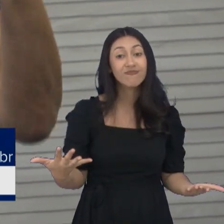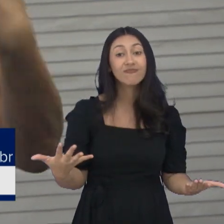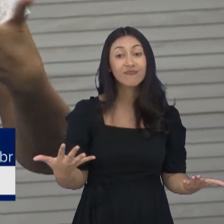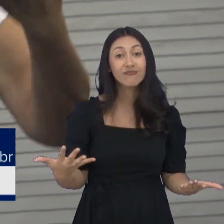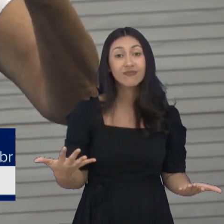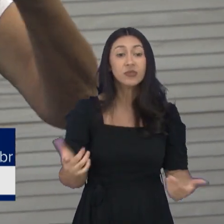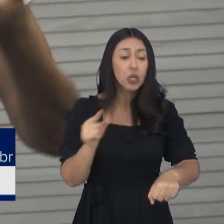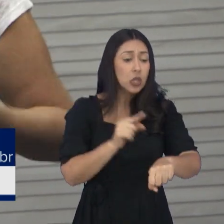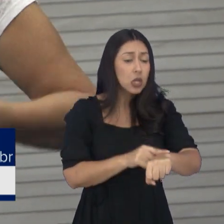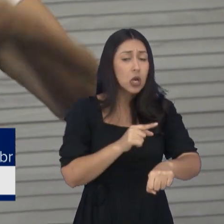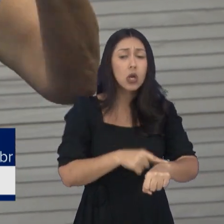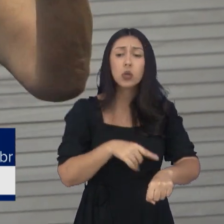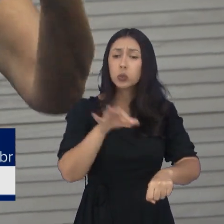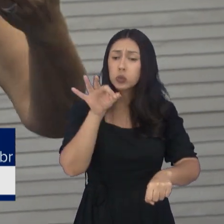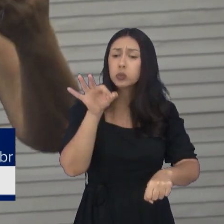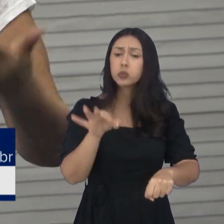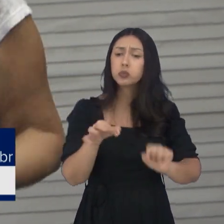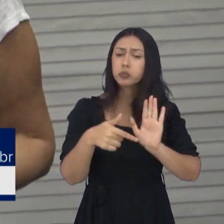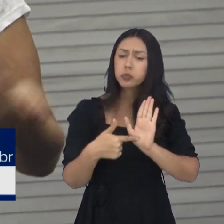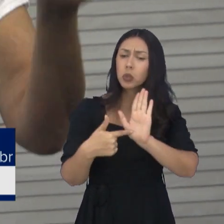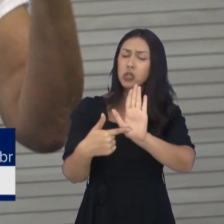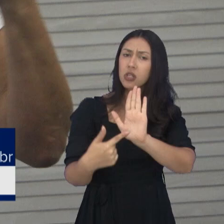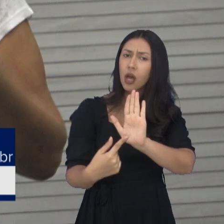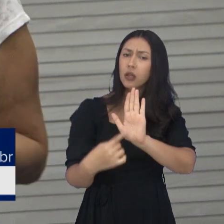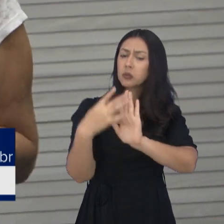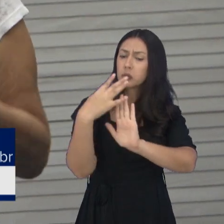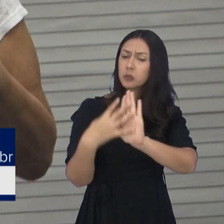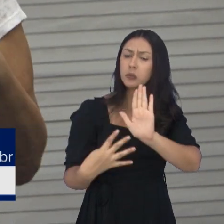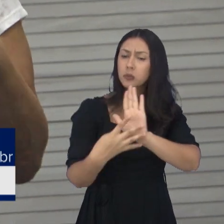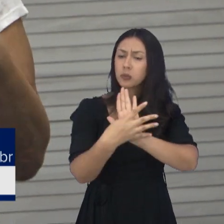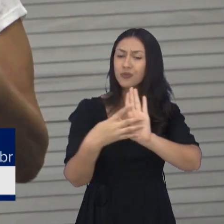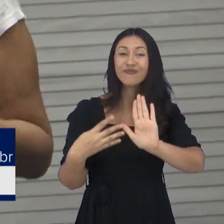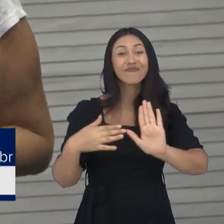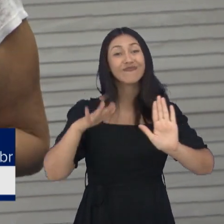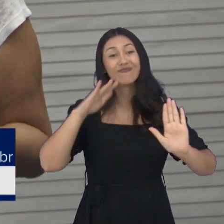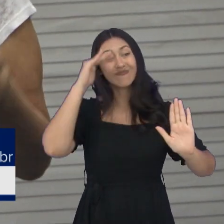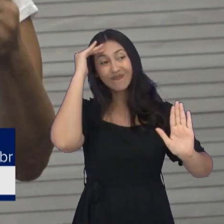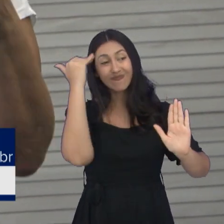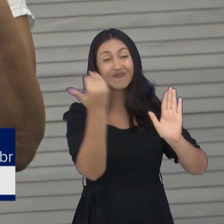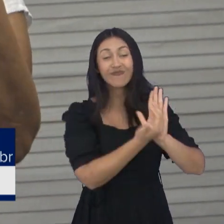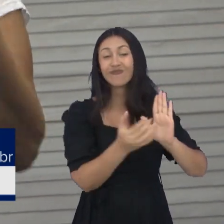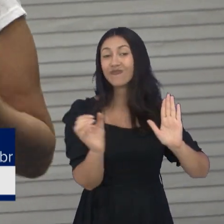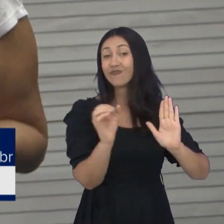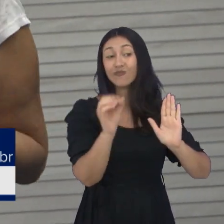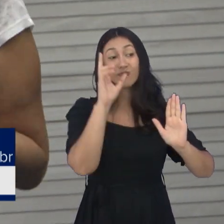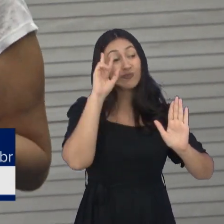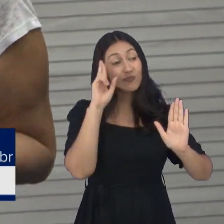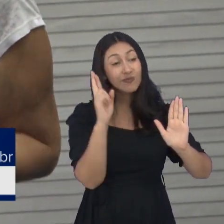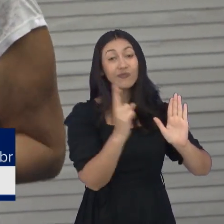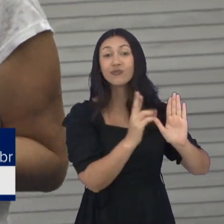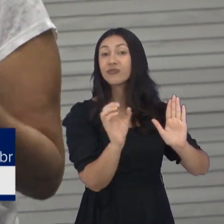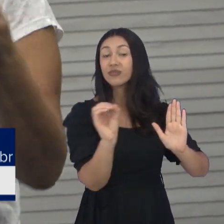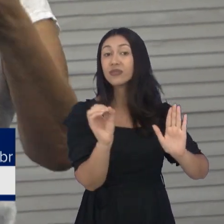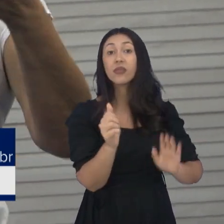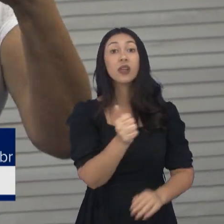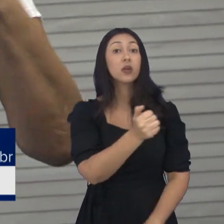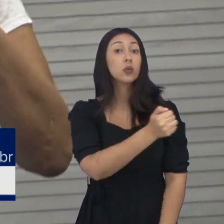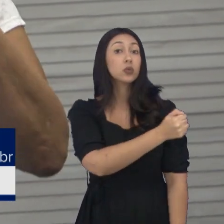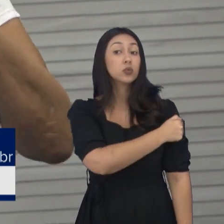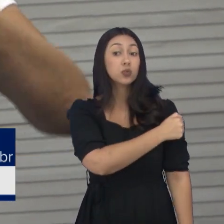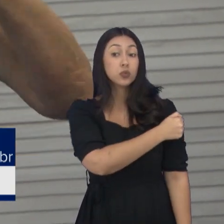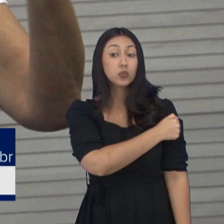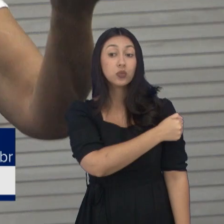nos horários, apresentaram uma tabela, mas não é cumprida essa tabela. Os estudantes ficam,